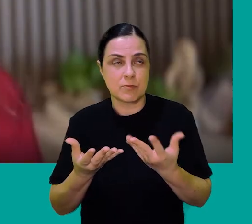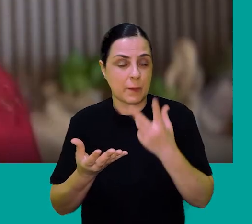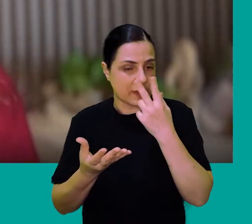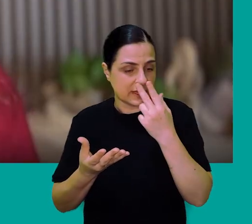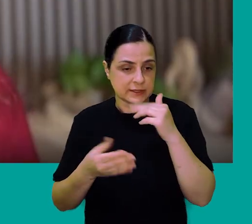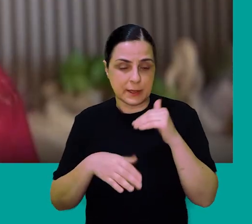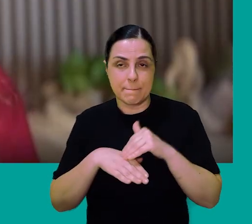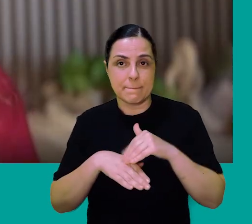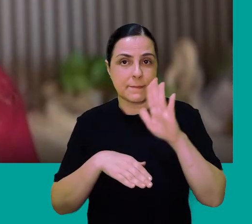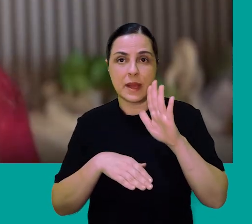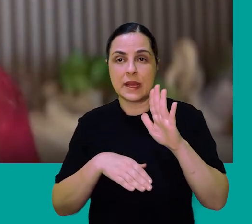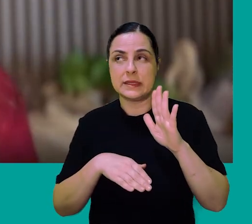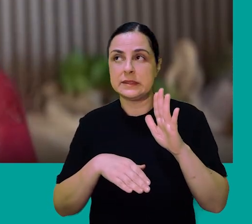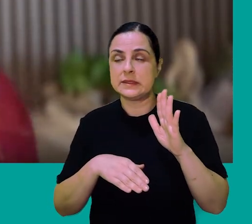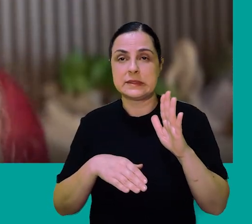mais